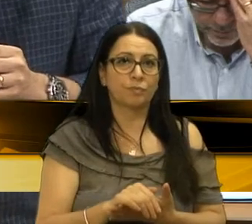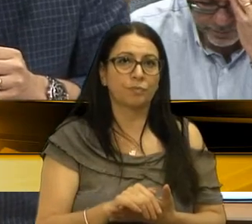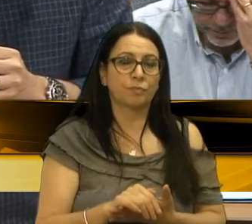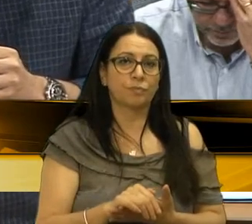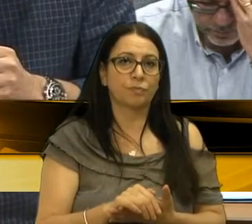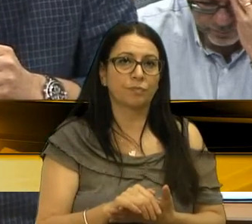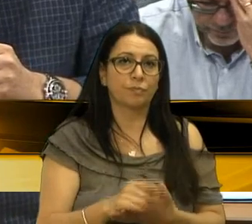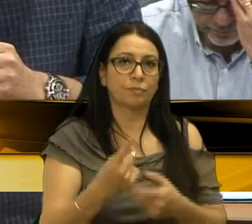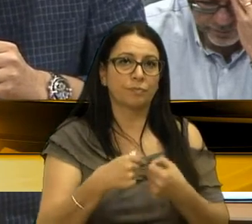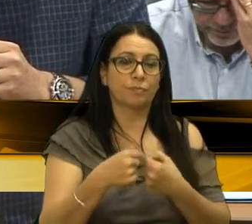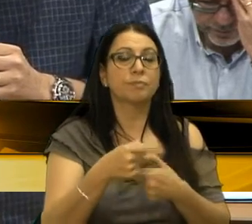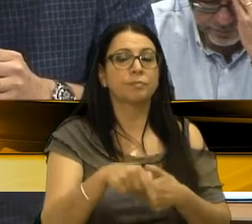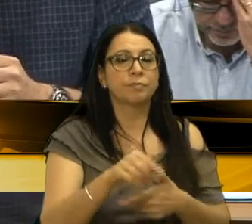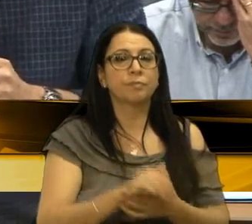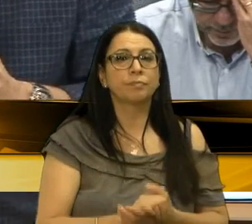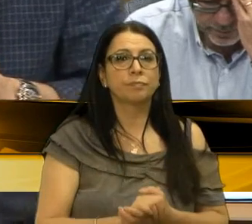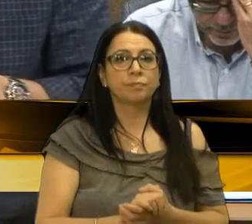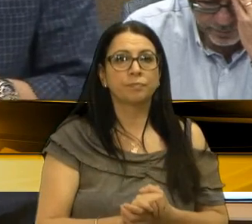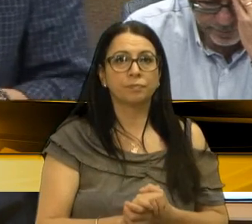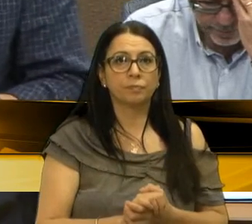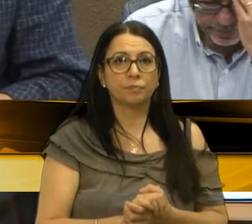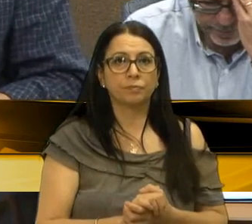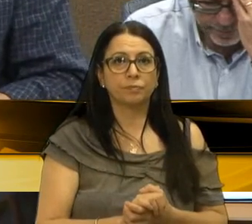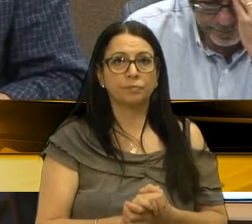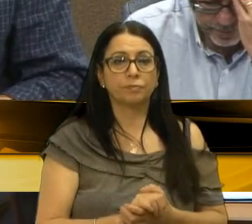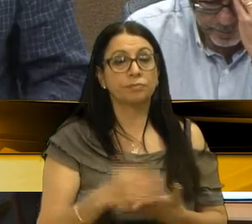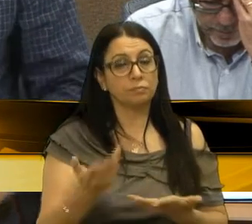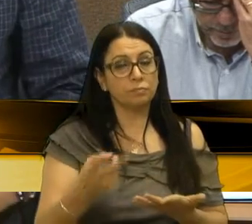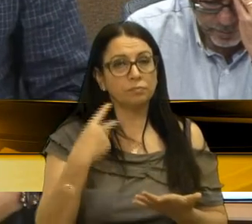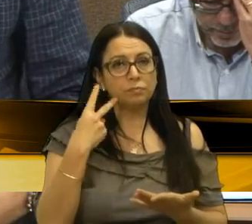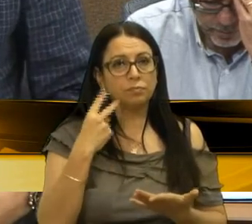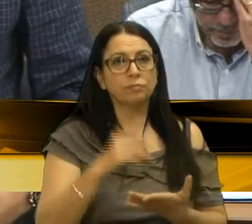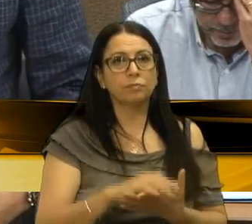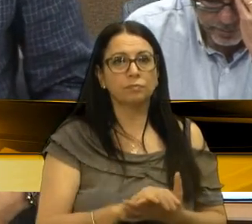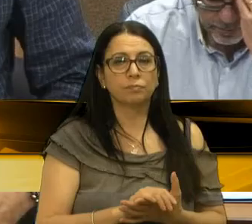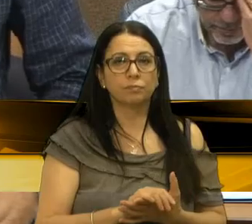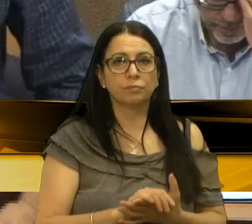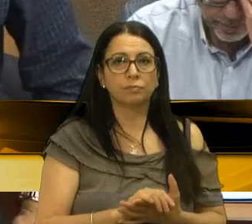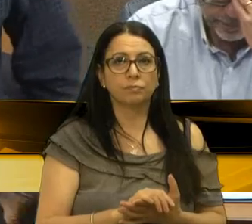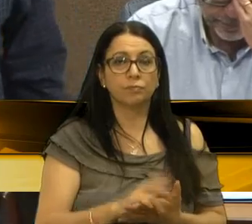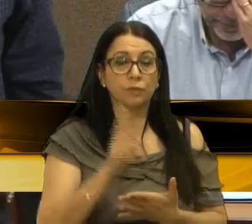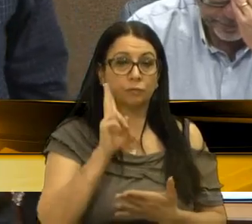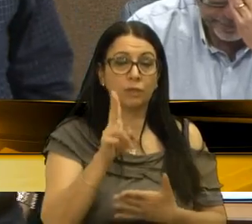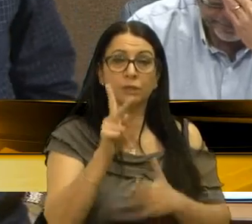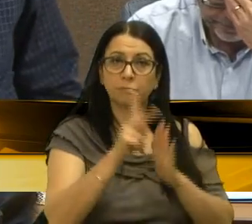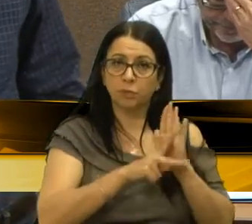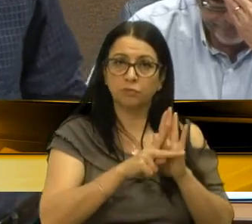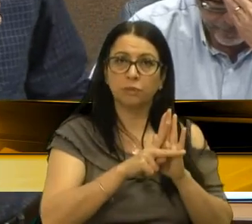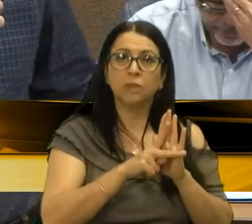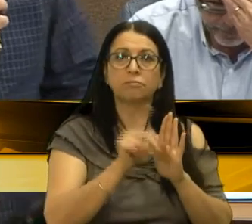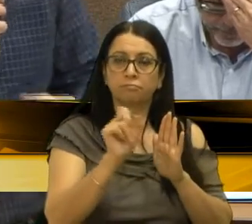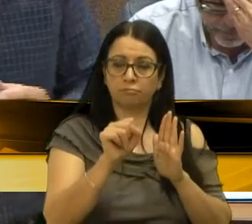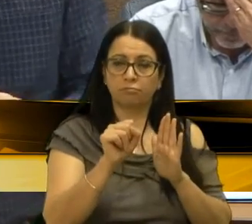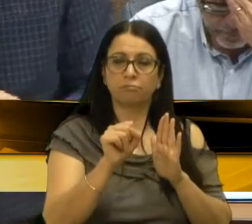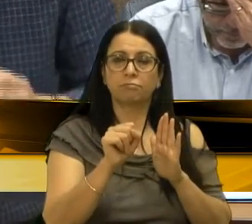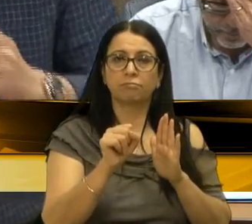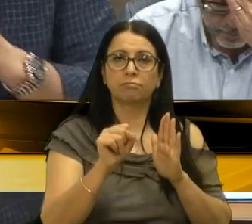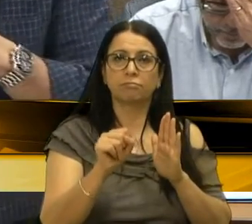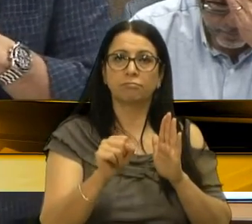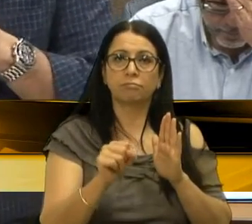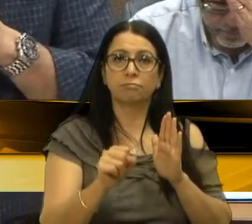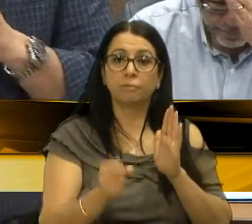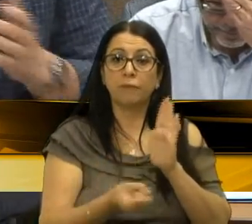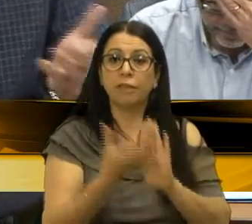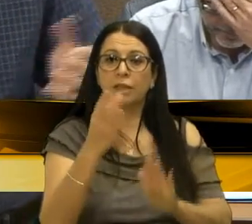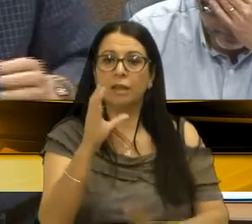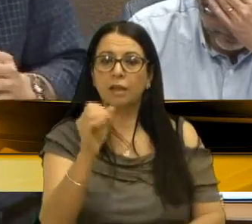ao município. Então, nobres pares, eu vejo que esse projeto, sim, ele vem para criar cargos,